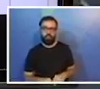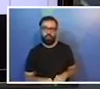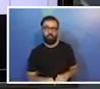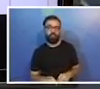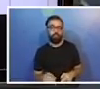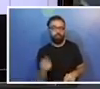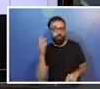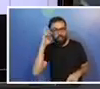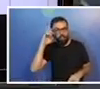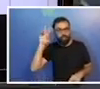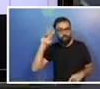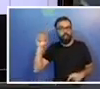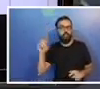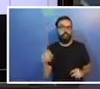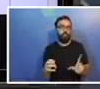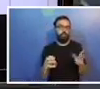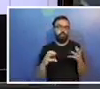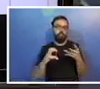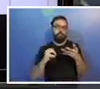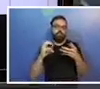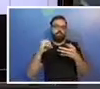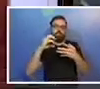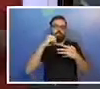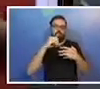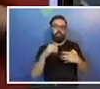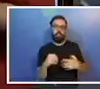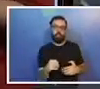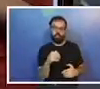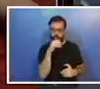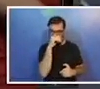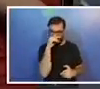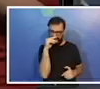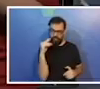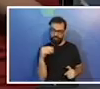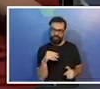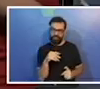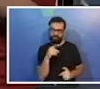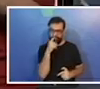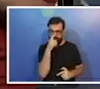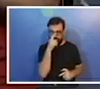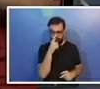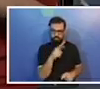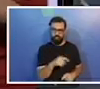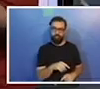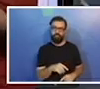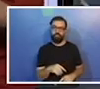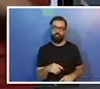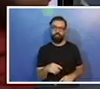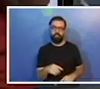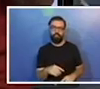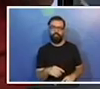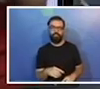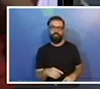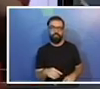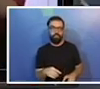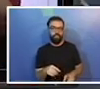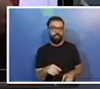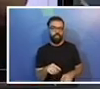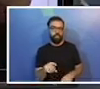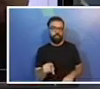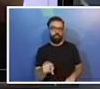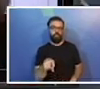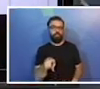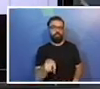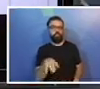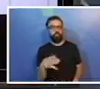cadeia? Tá? Tem ali os moluscos, né? As lesmas que